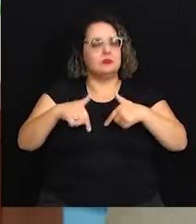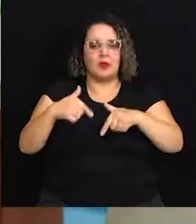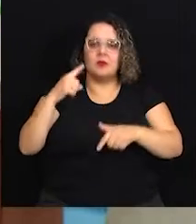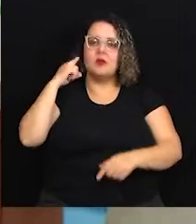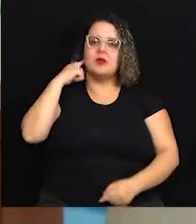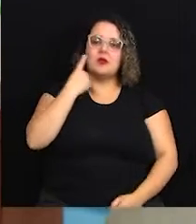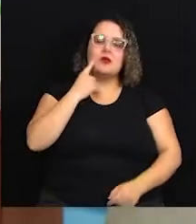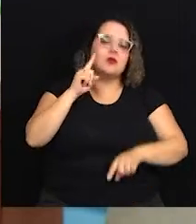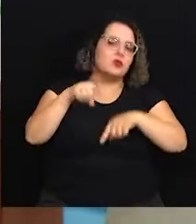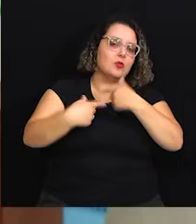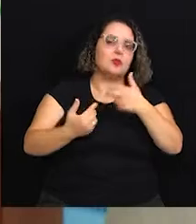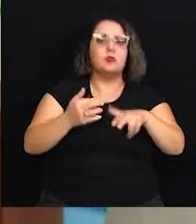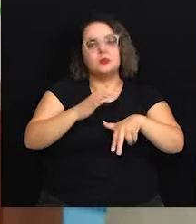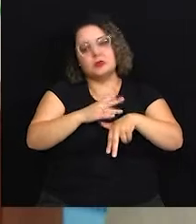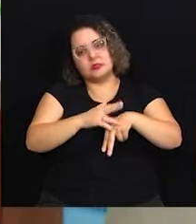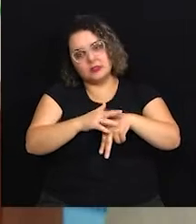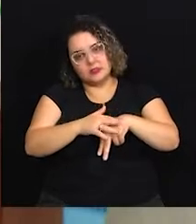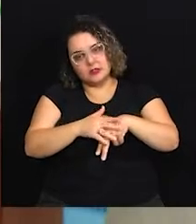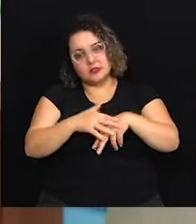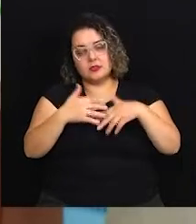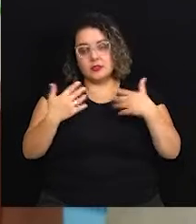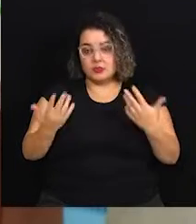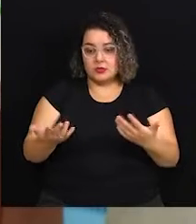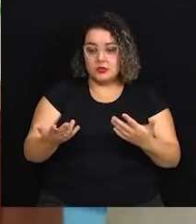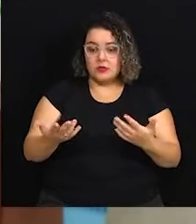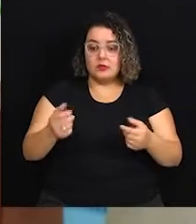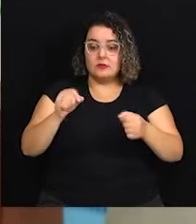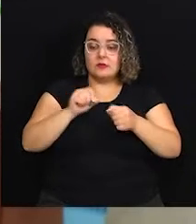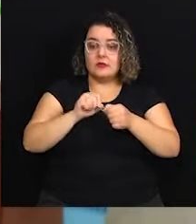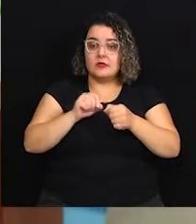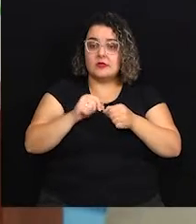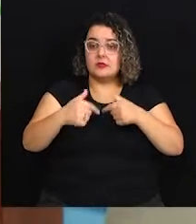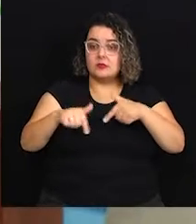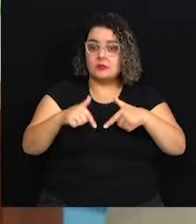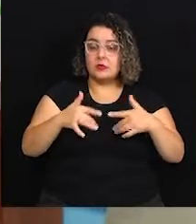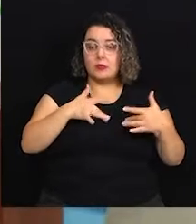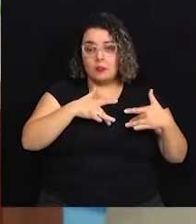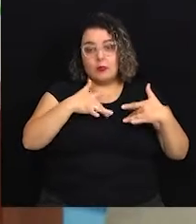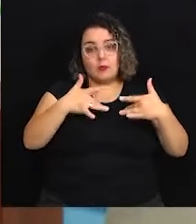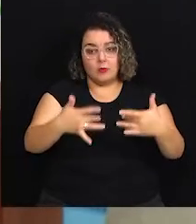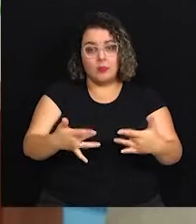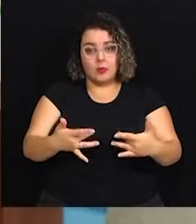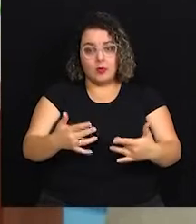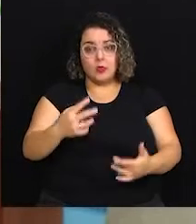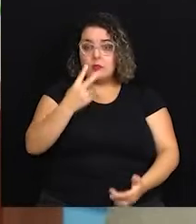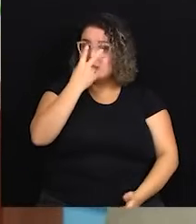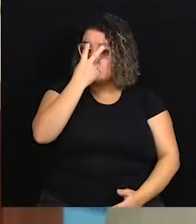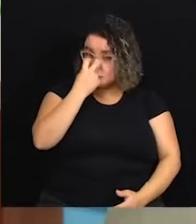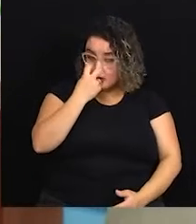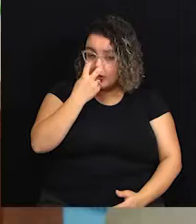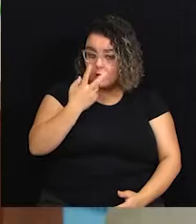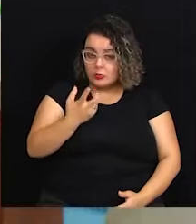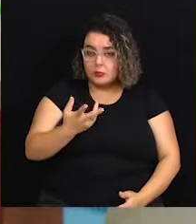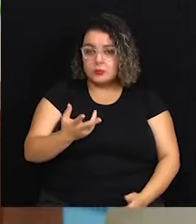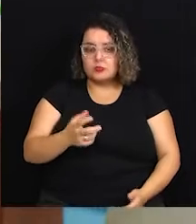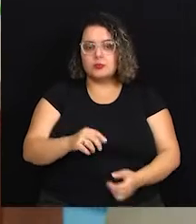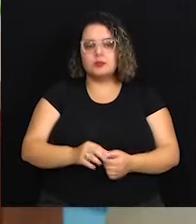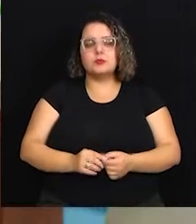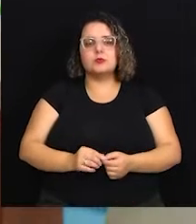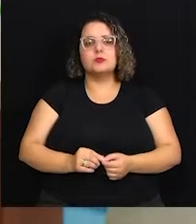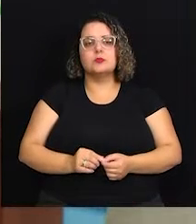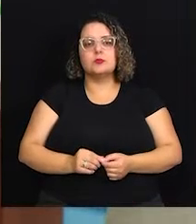outras patologias, e fui fazer um trabalho voluntário com cegos.